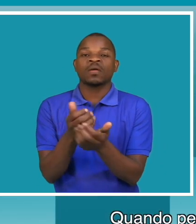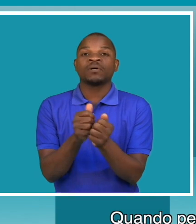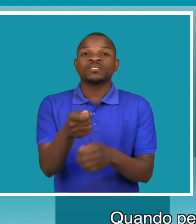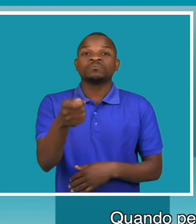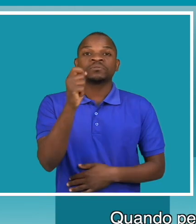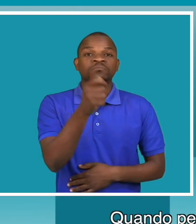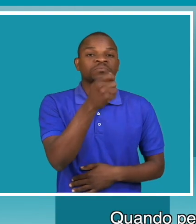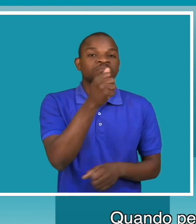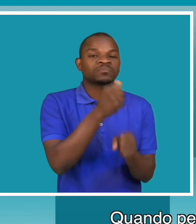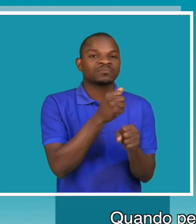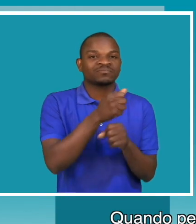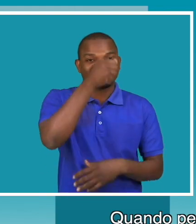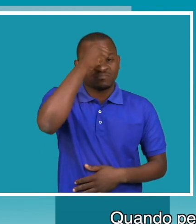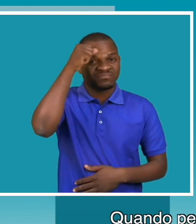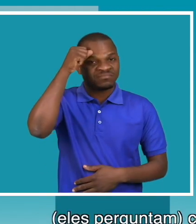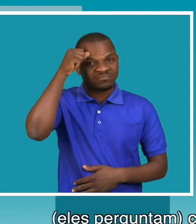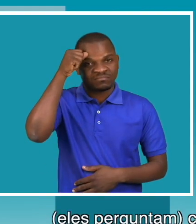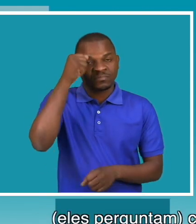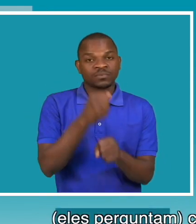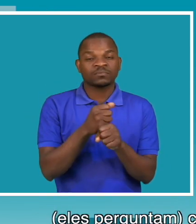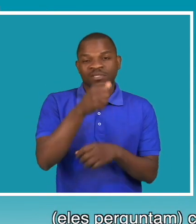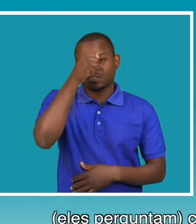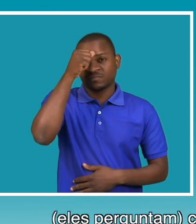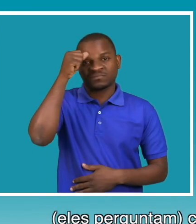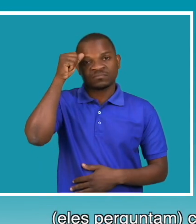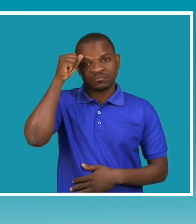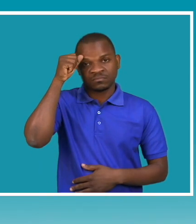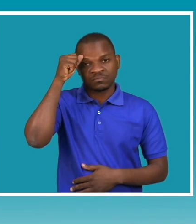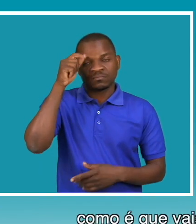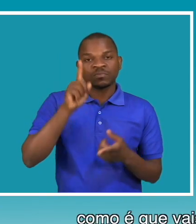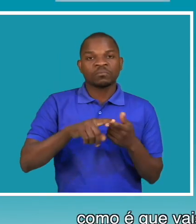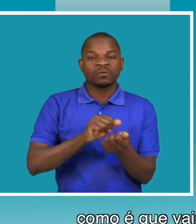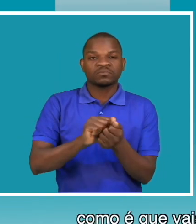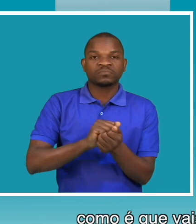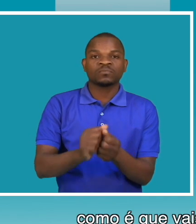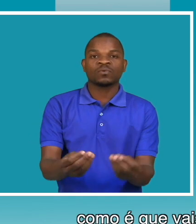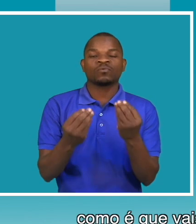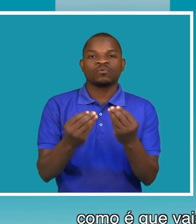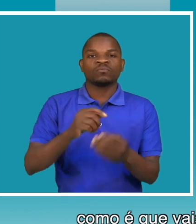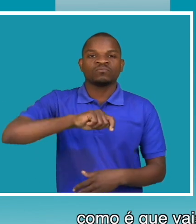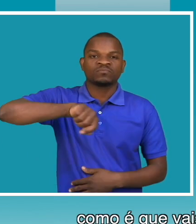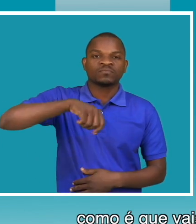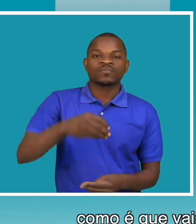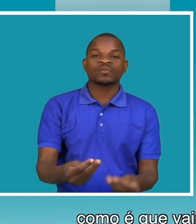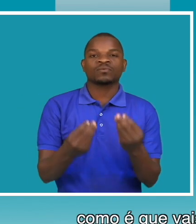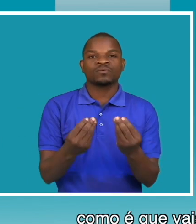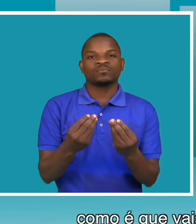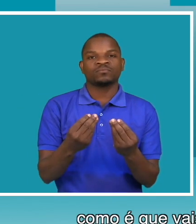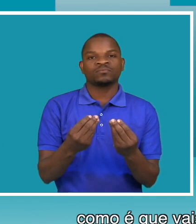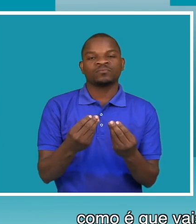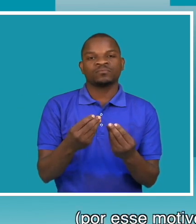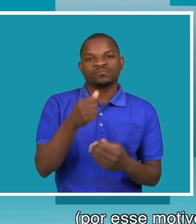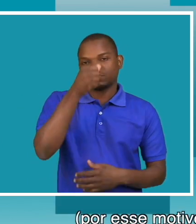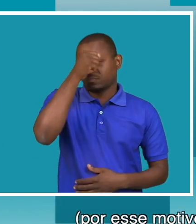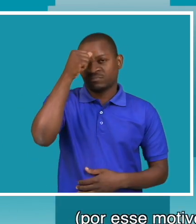dizer que não podem me dar pescado porque eu sou deficiente. Como que eu vou trabalhar? Como é que vais lavar? Como vai cozinhar? Como vai